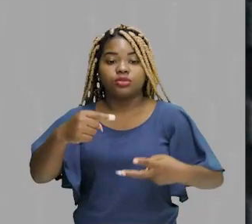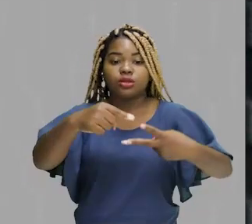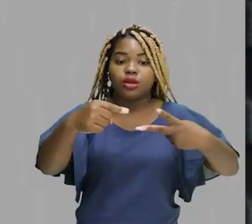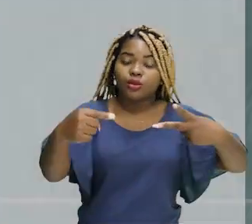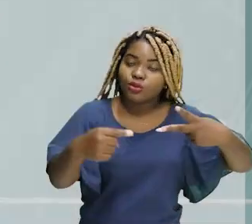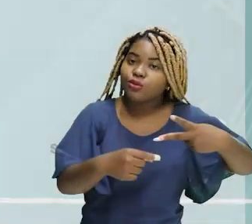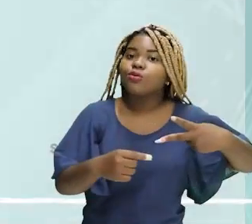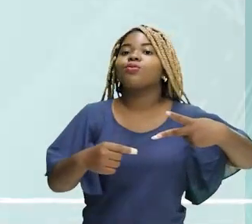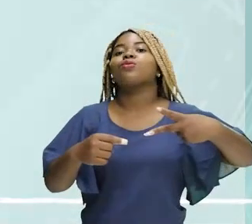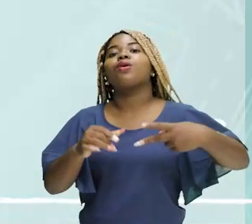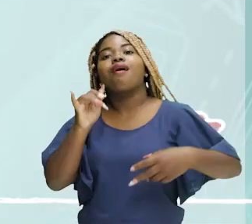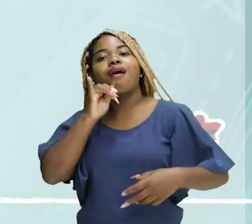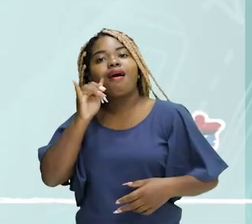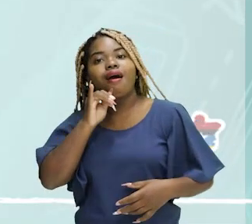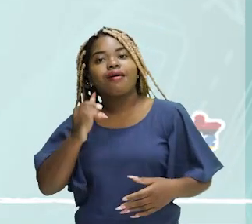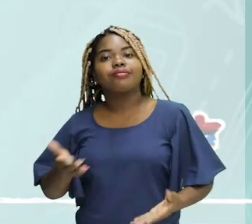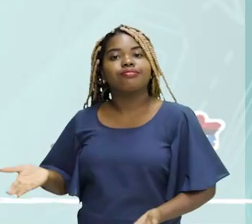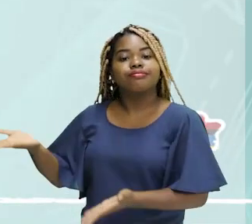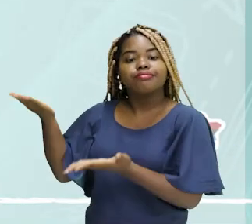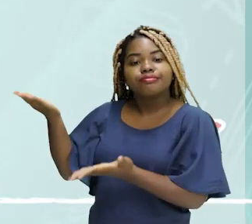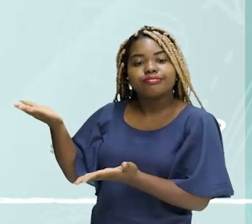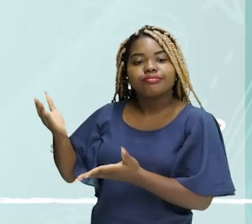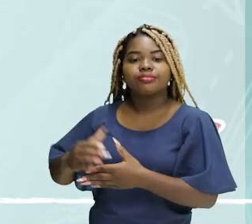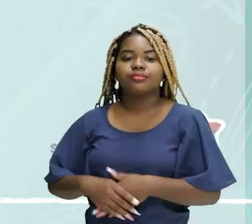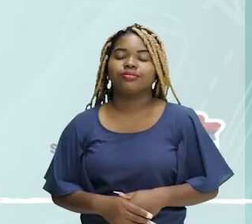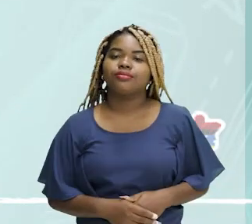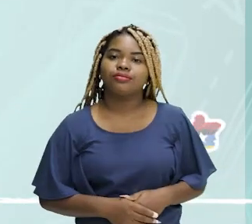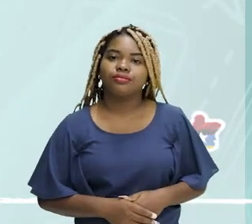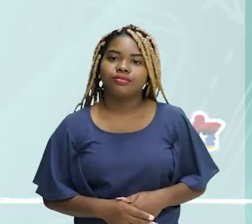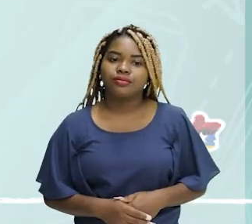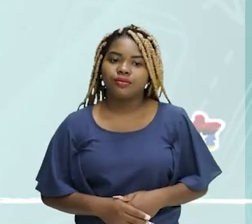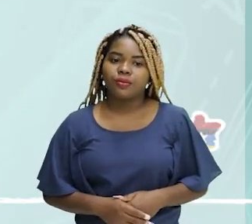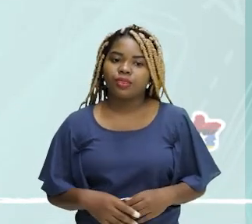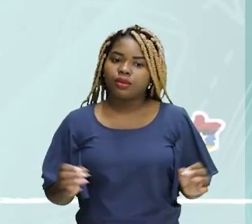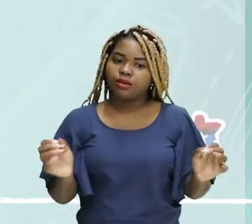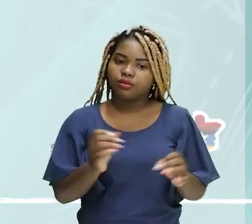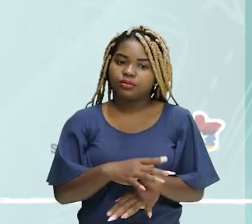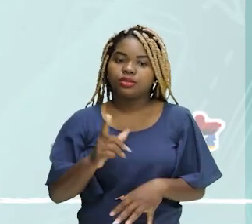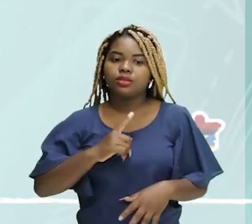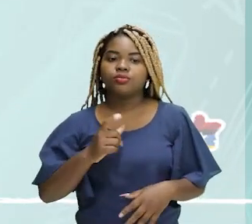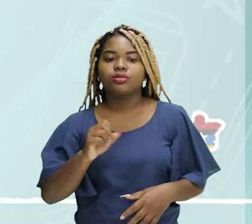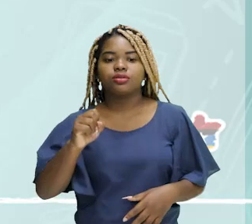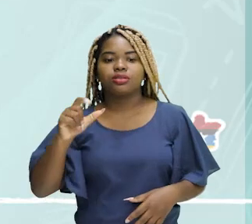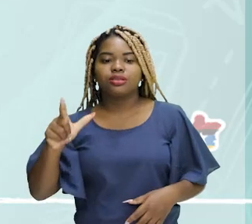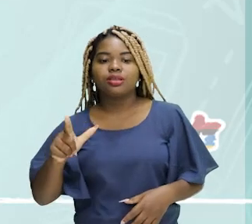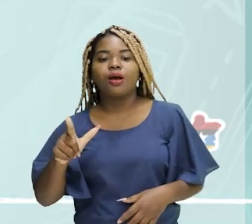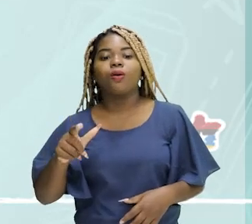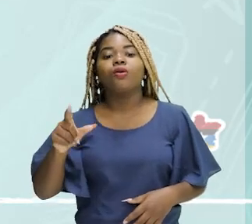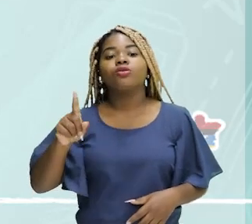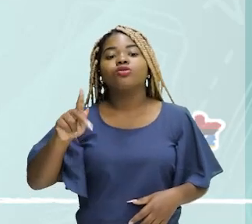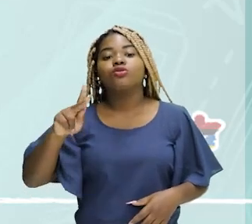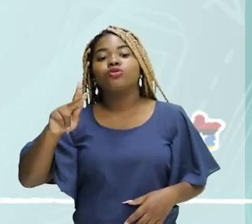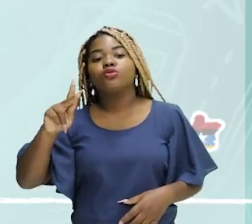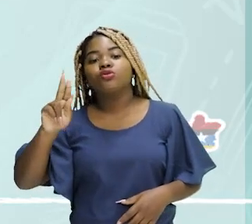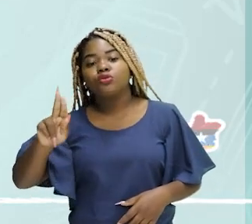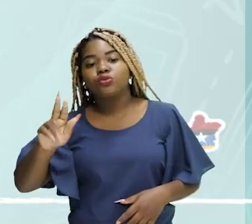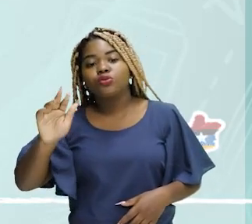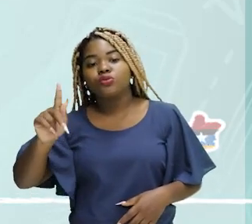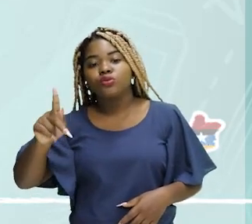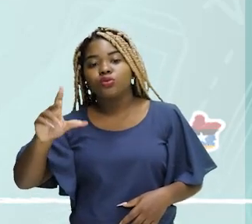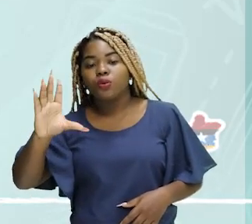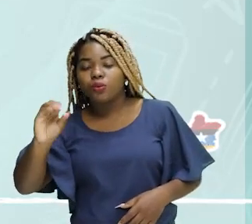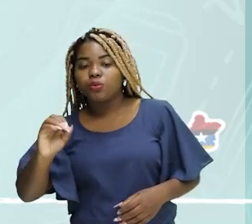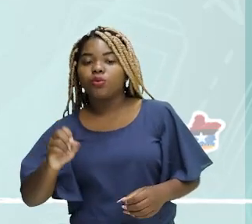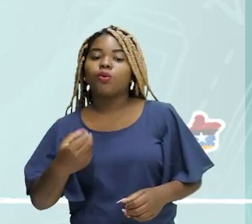exemplos. Além deles, e finalizando, nós temos um sal duplo ou misto. É um sal que